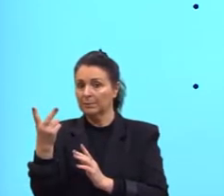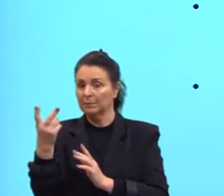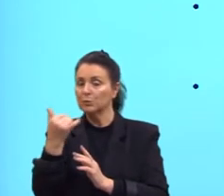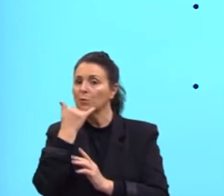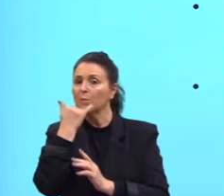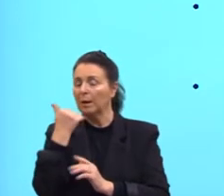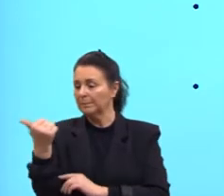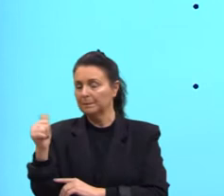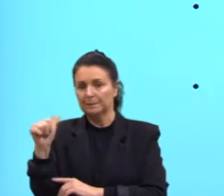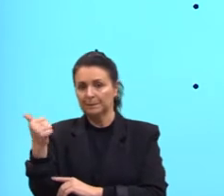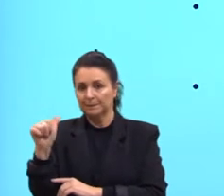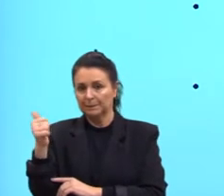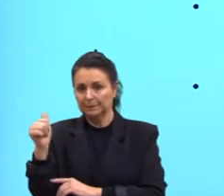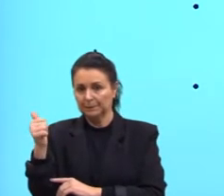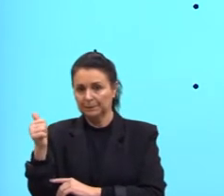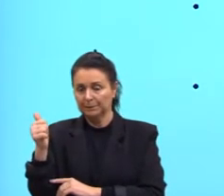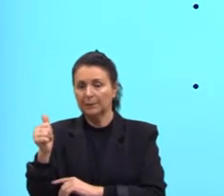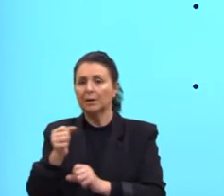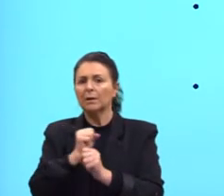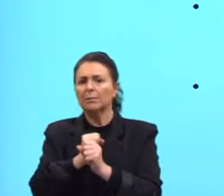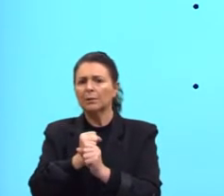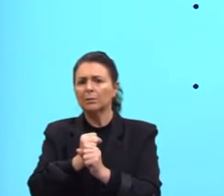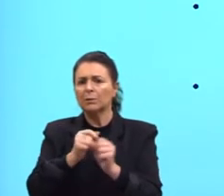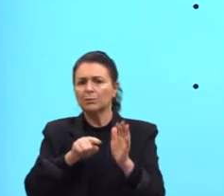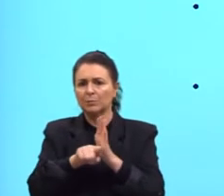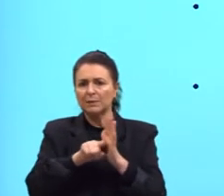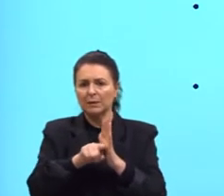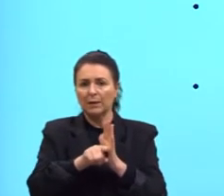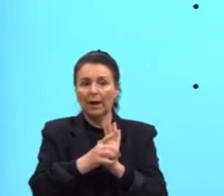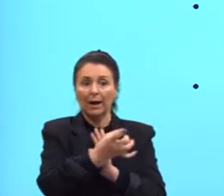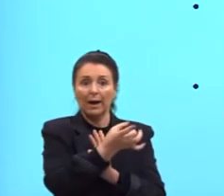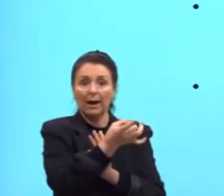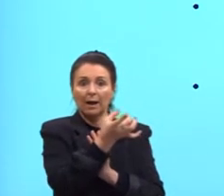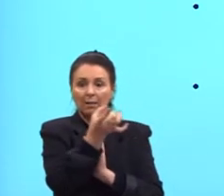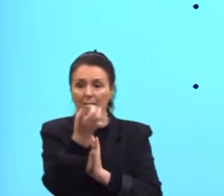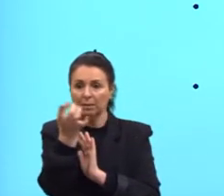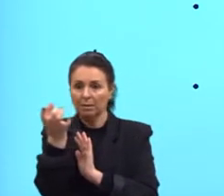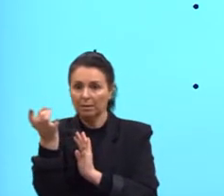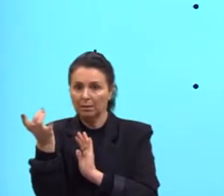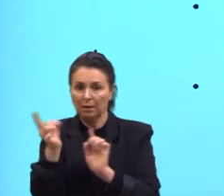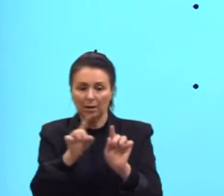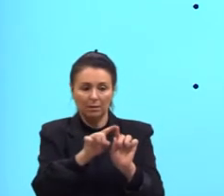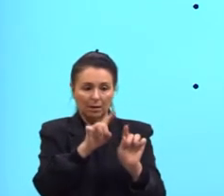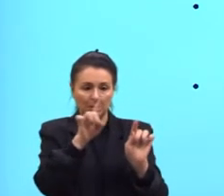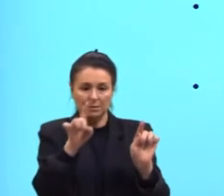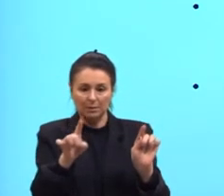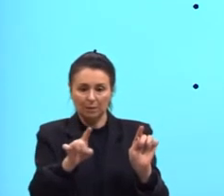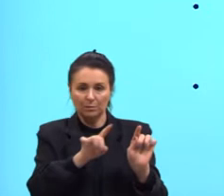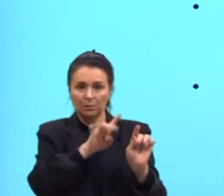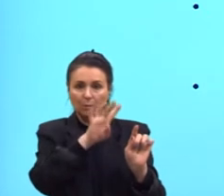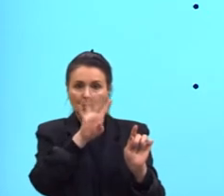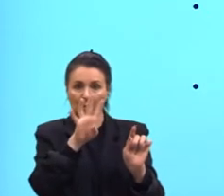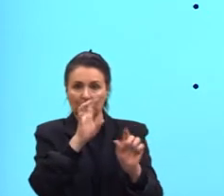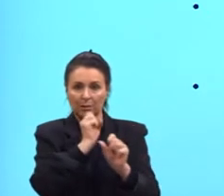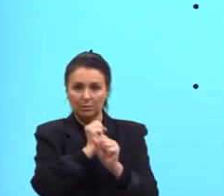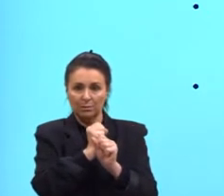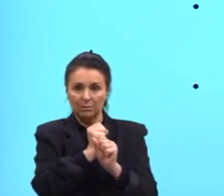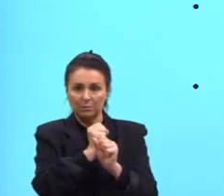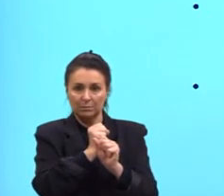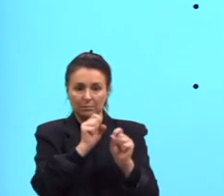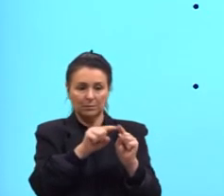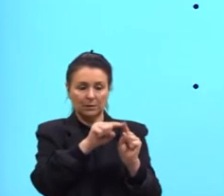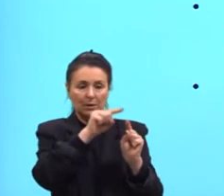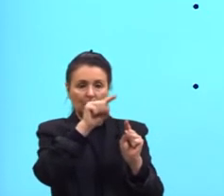aqui na nossa no ano de pesquisa cada salto aqui ó ele pula ali quatro anos né